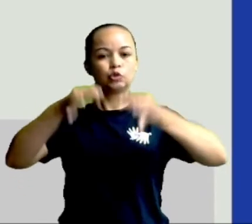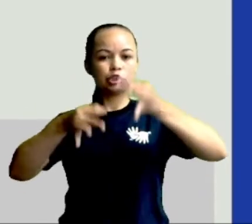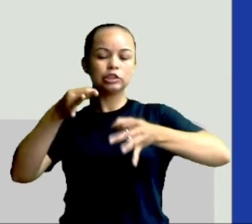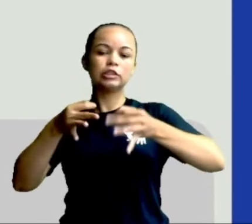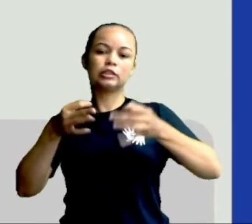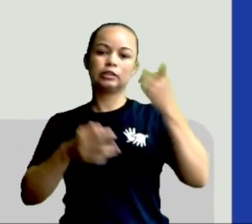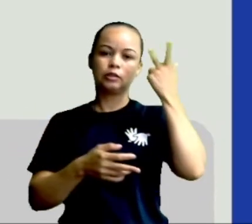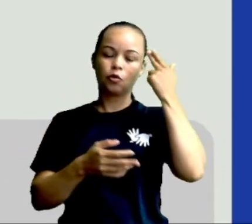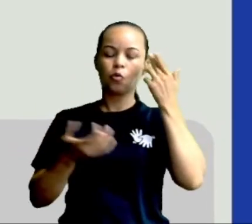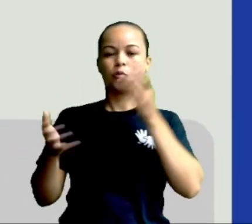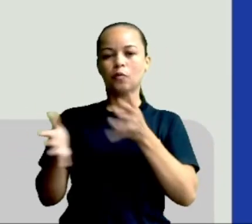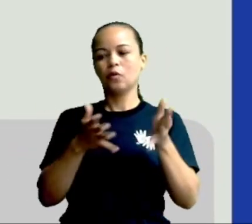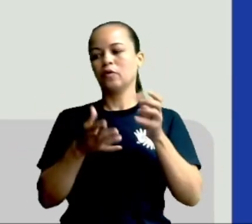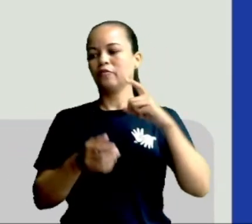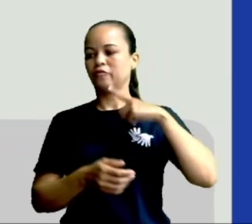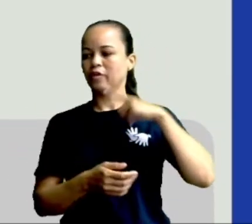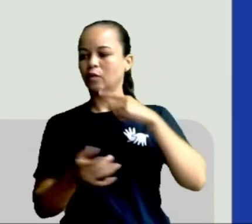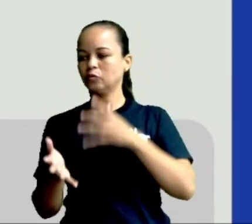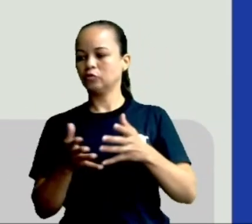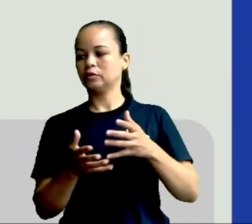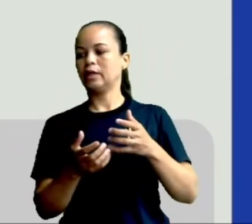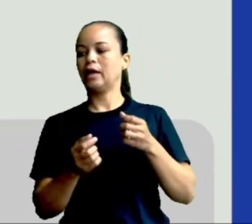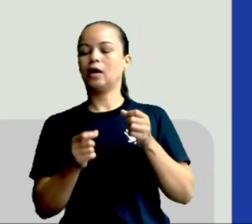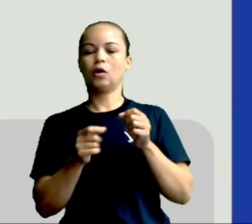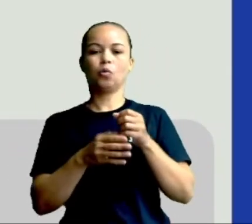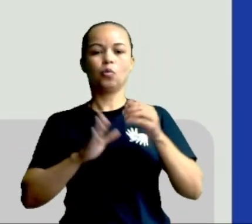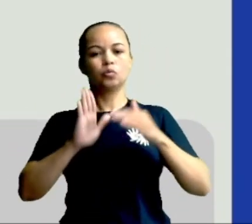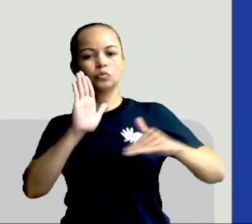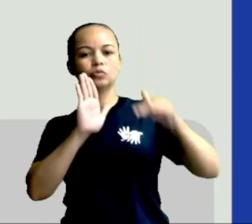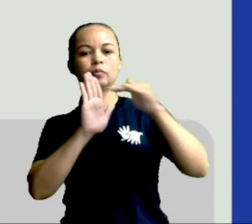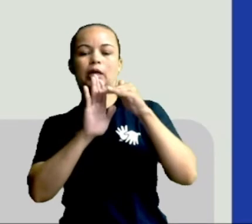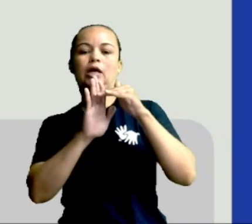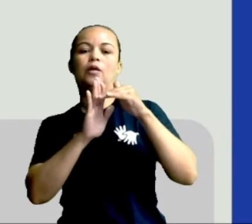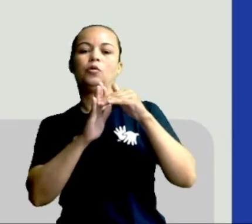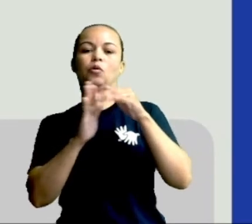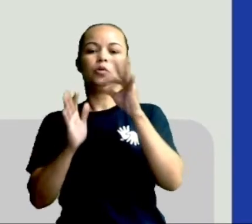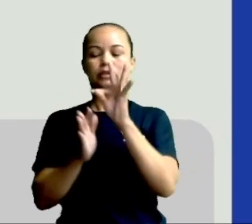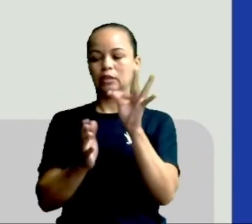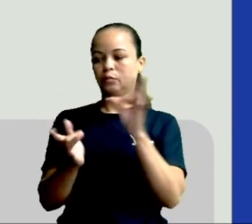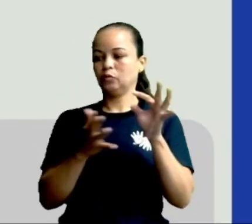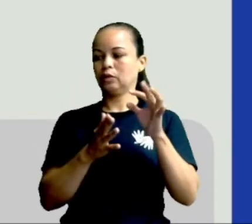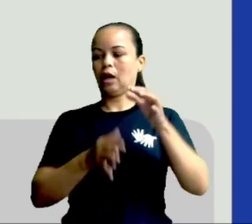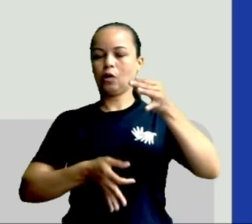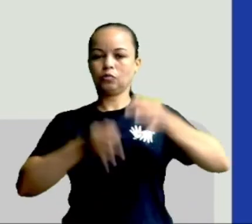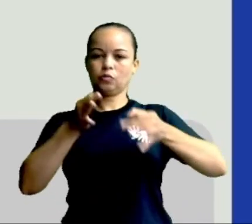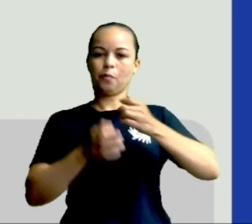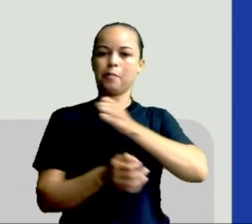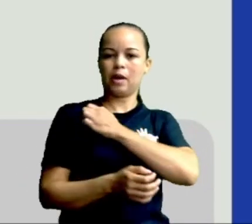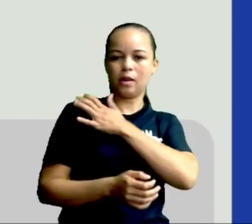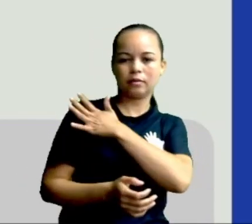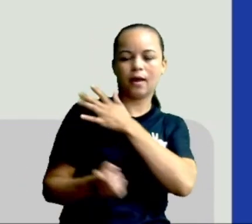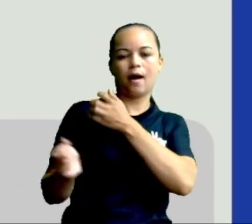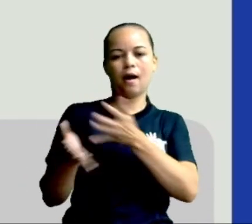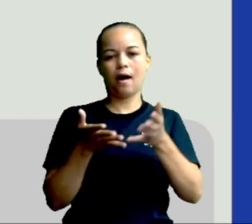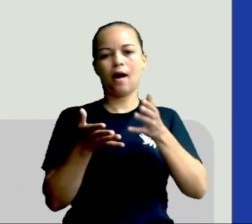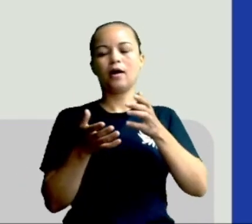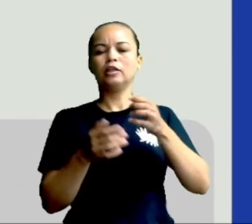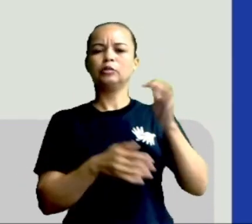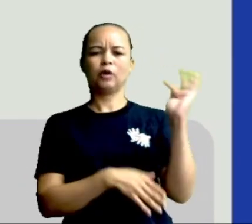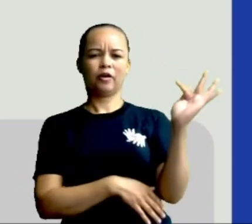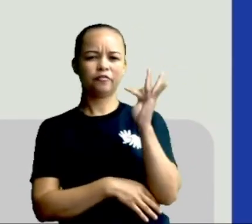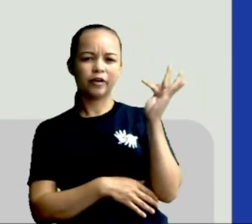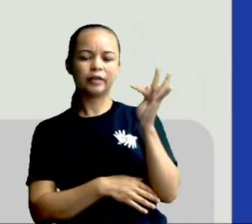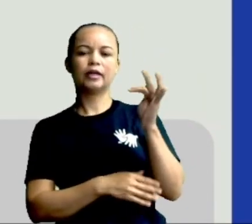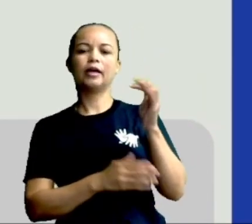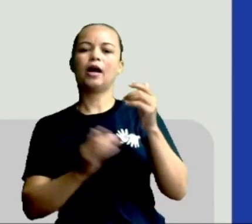Supremo Tribunal Federal Conselho Nacional de Justiça o Superior Tribunal de Justiça tribunais regionais federais